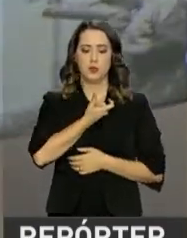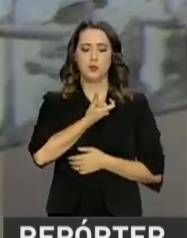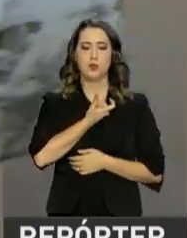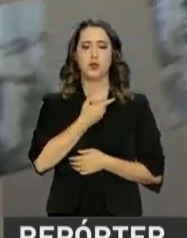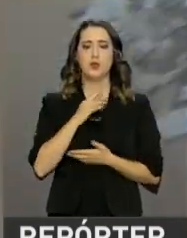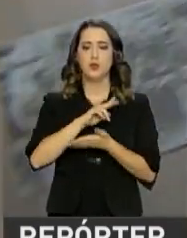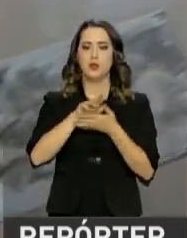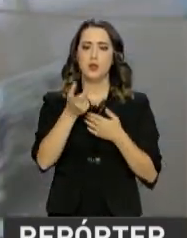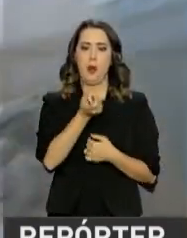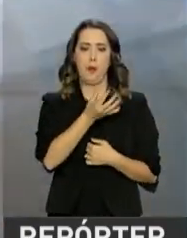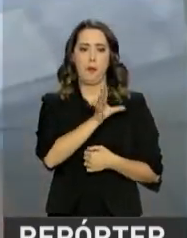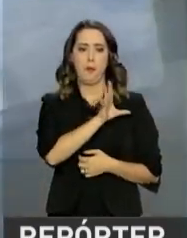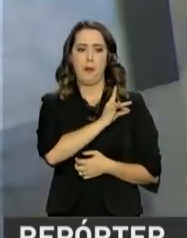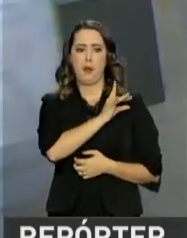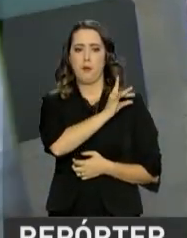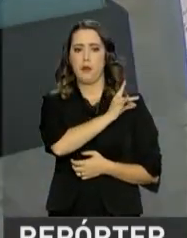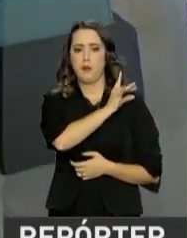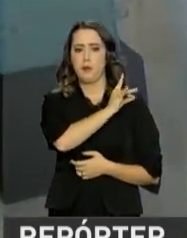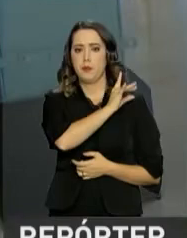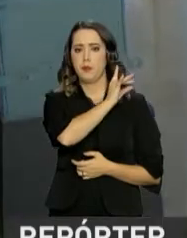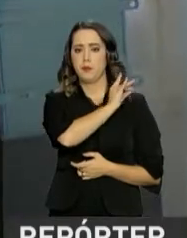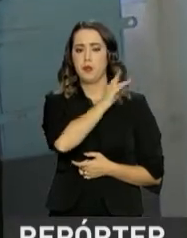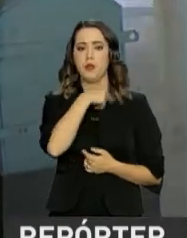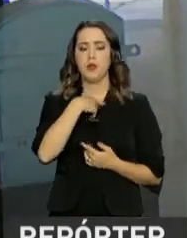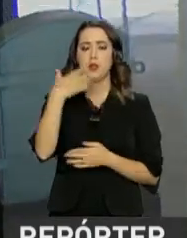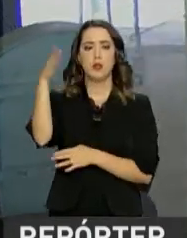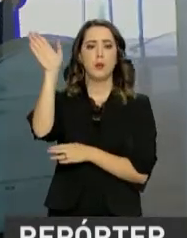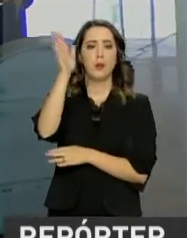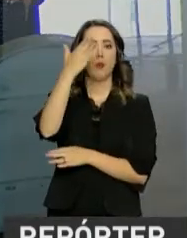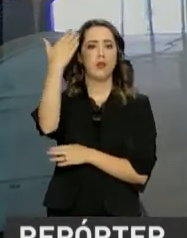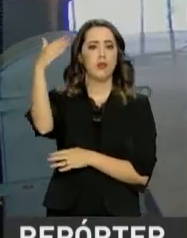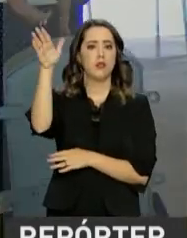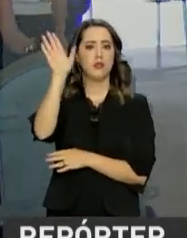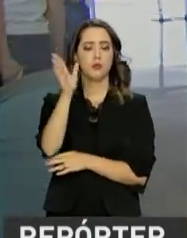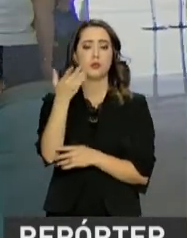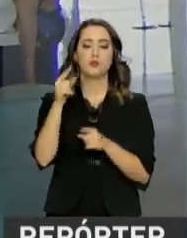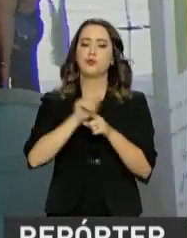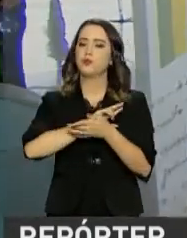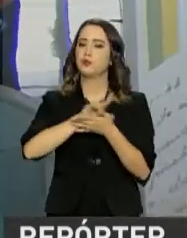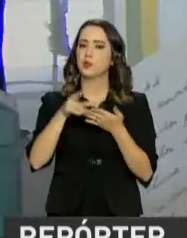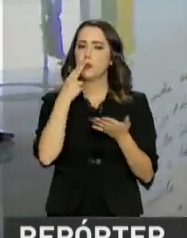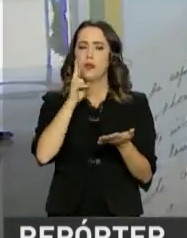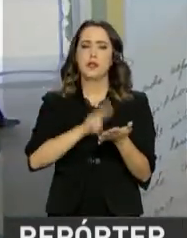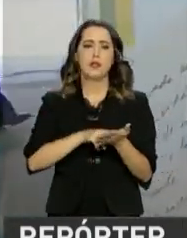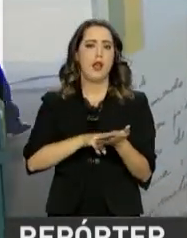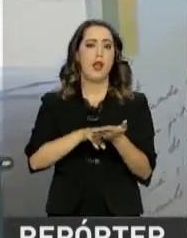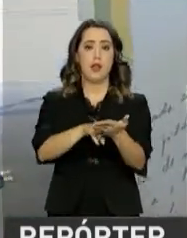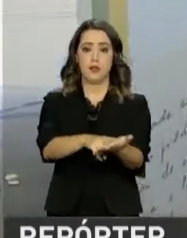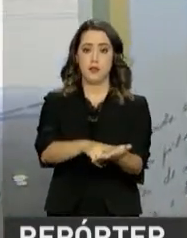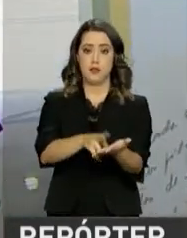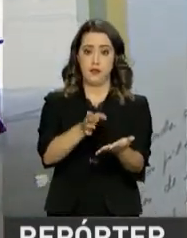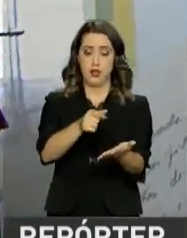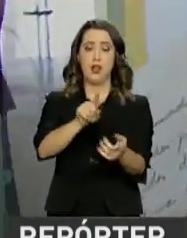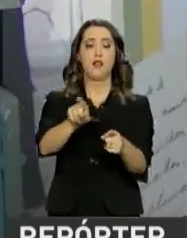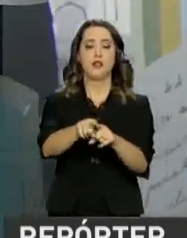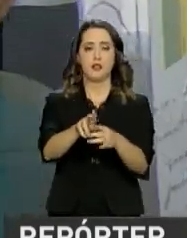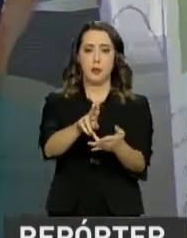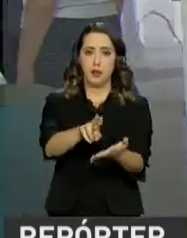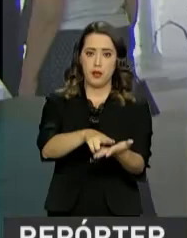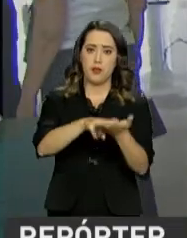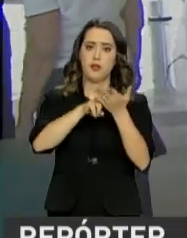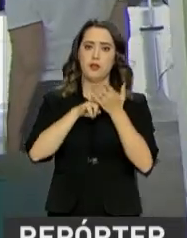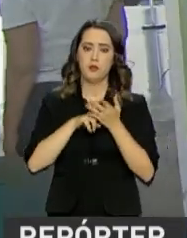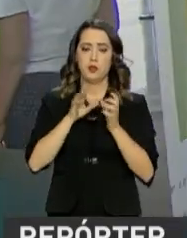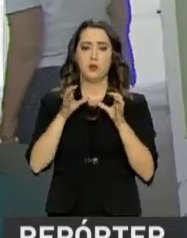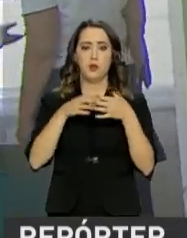insígnias distintivos e bandeiras históricas além de várias cartas enviadas e recebidas pelos